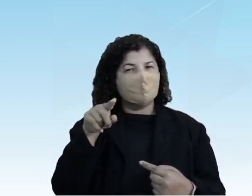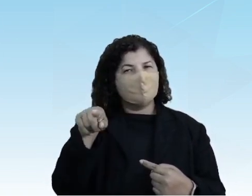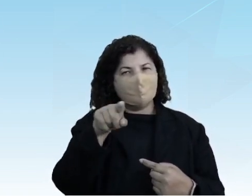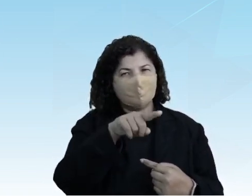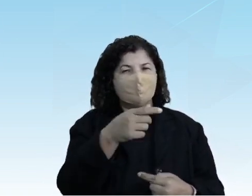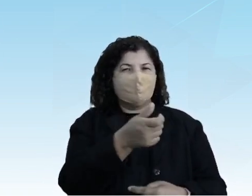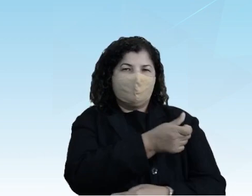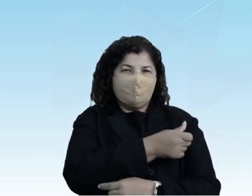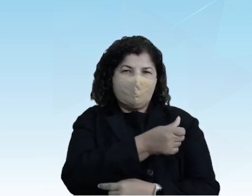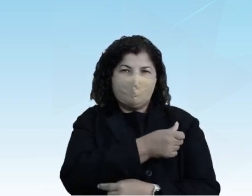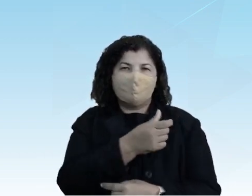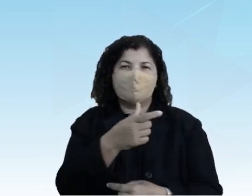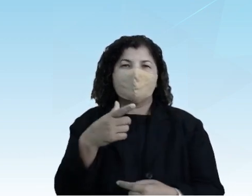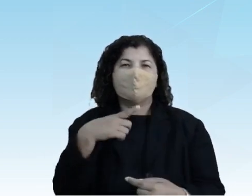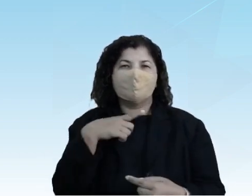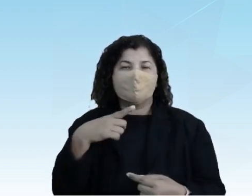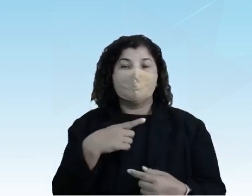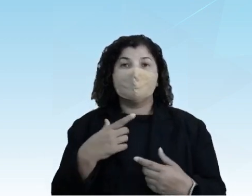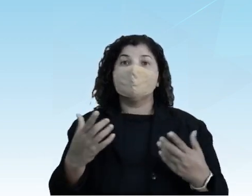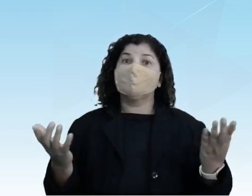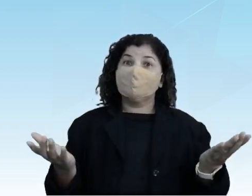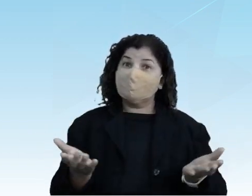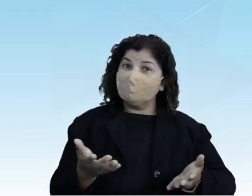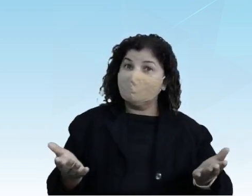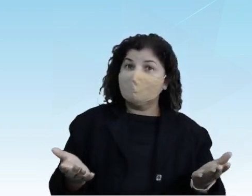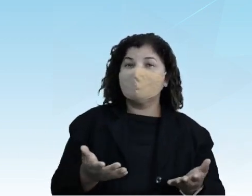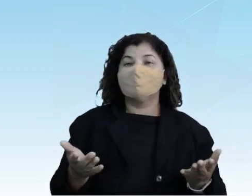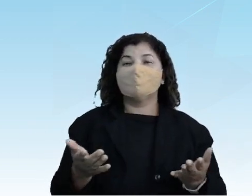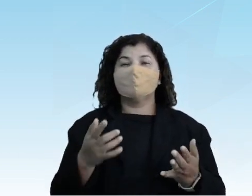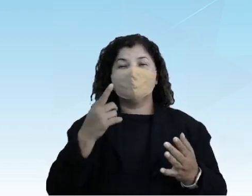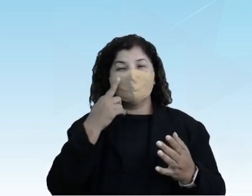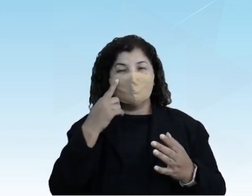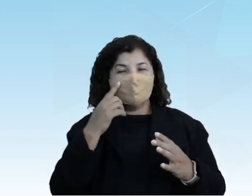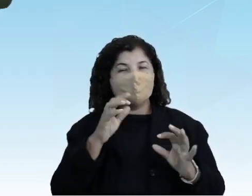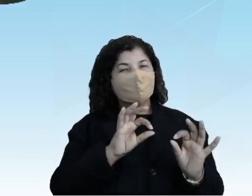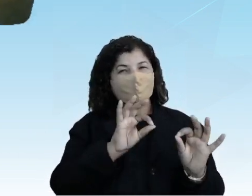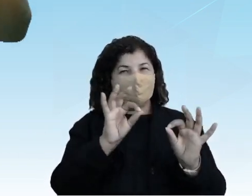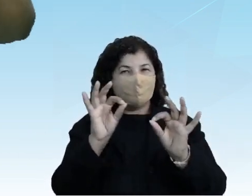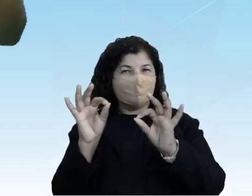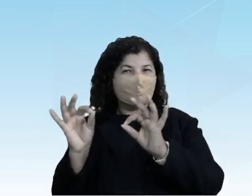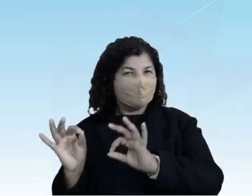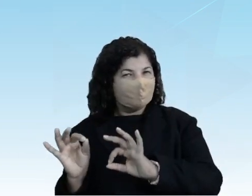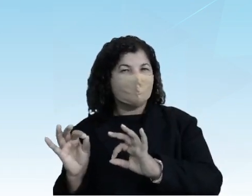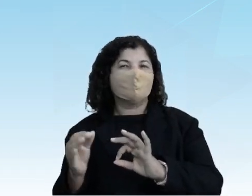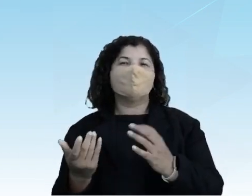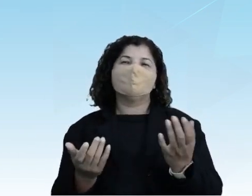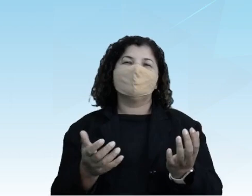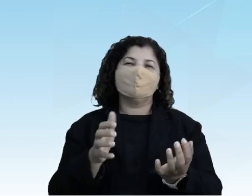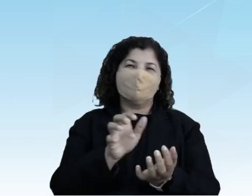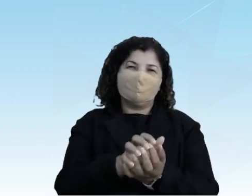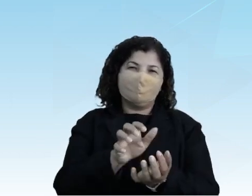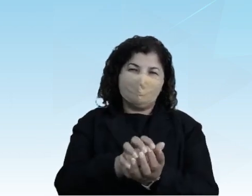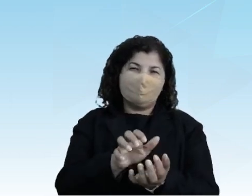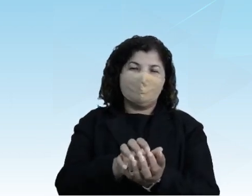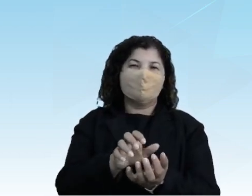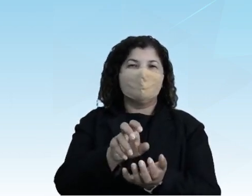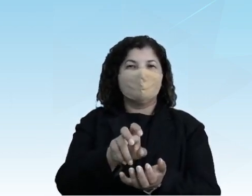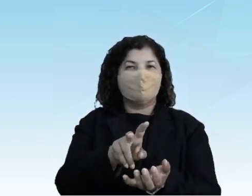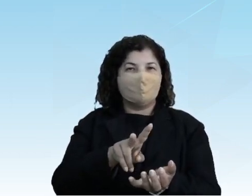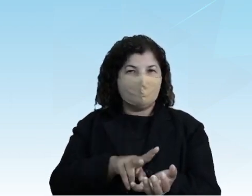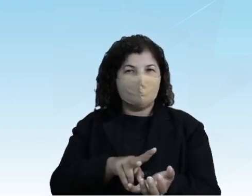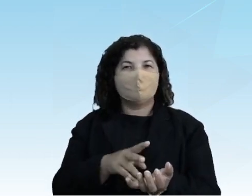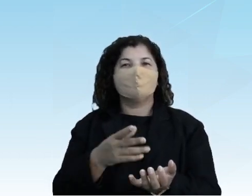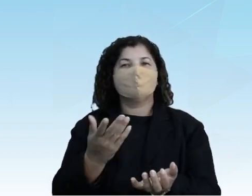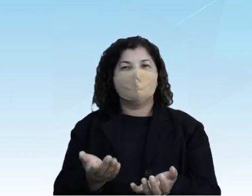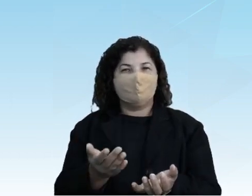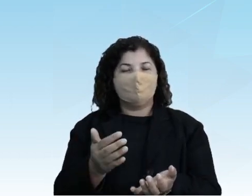ano, que estão nesse exato momento assistindo esse programa maravilhoso do EducaPE, feito